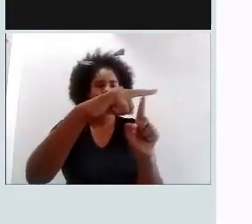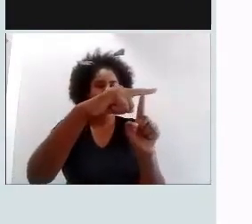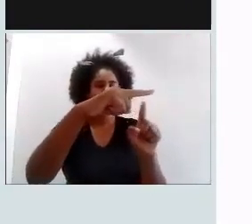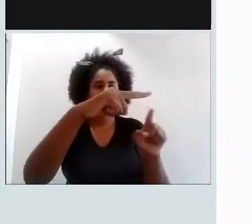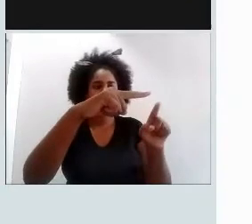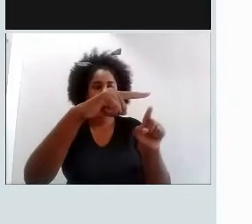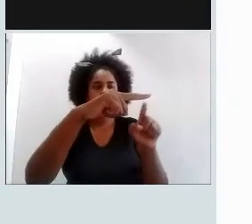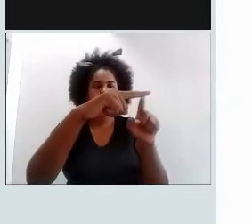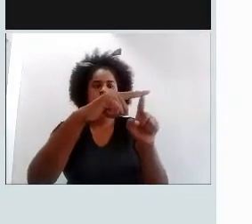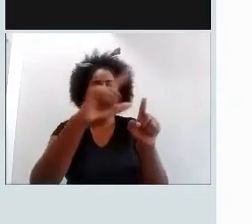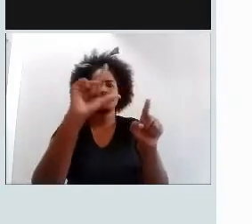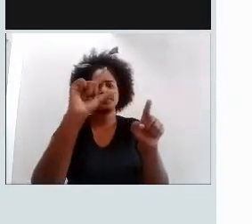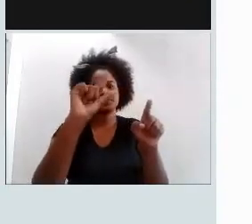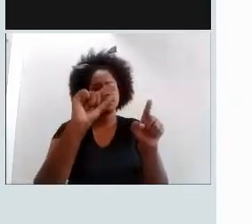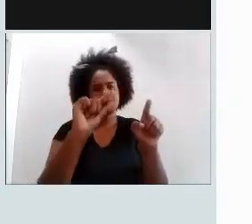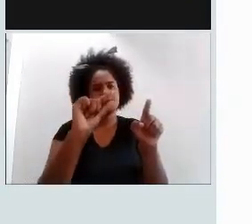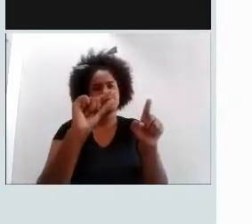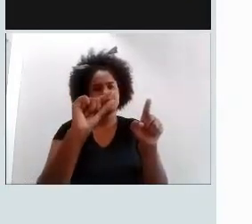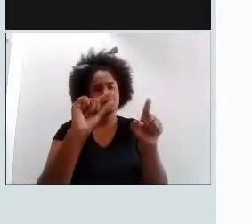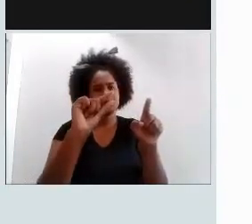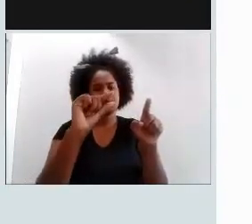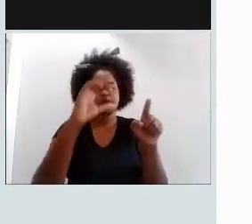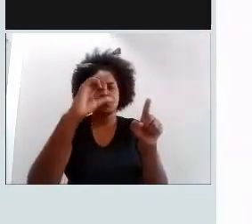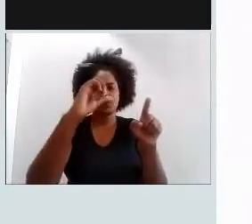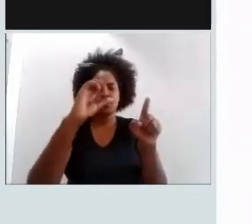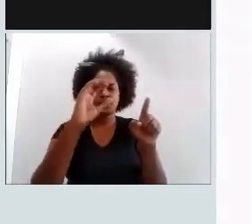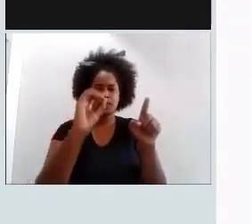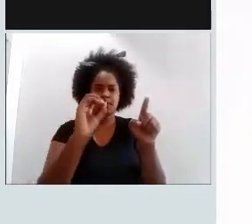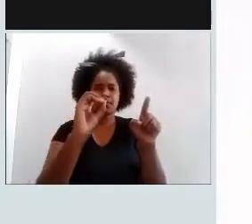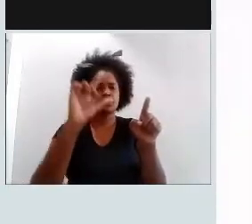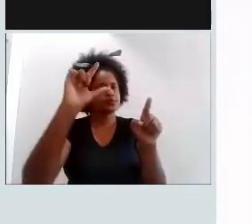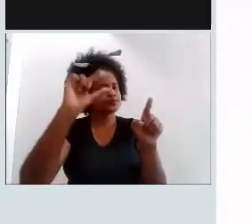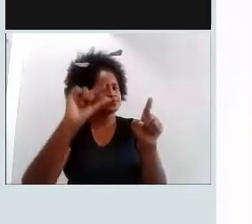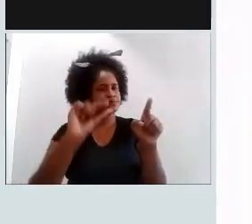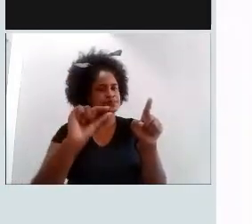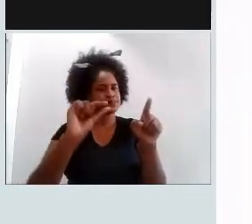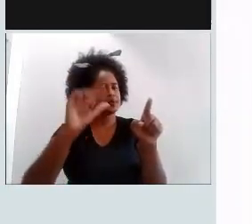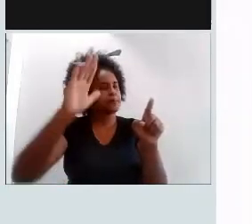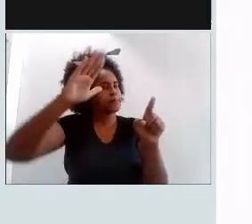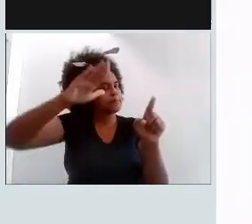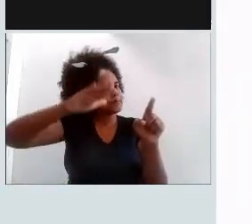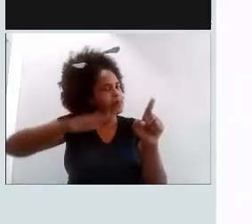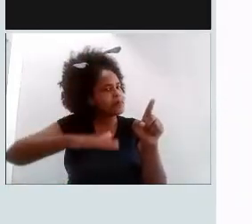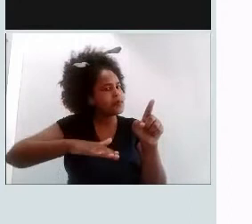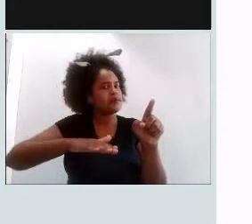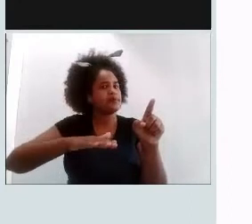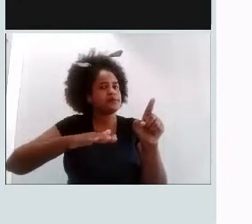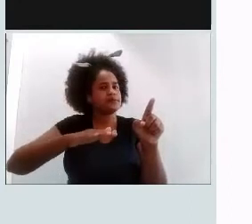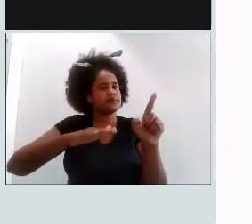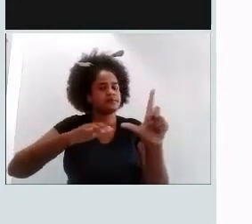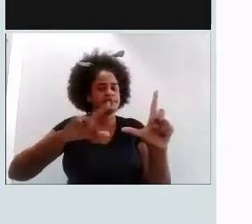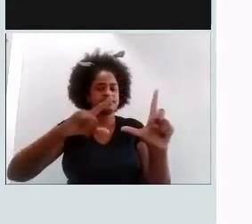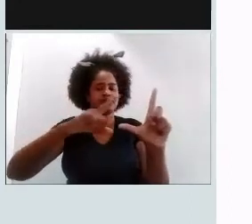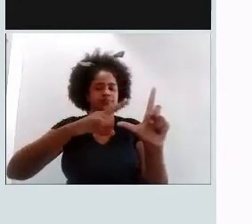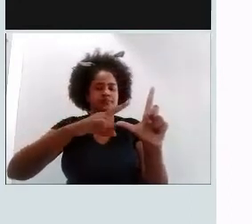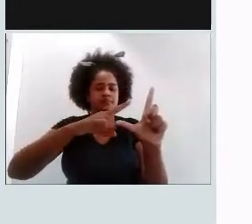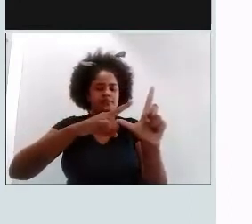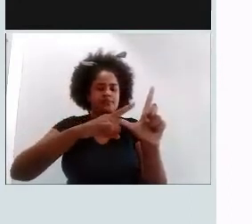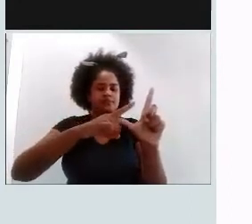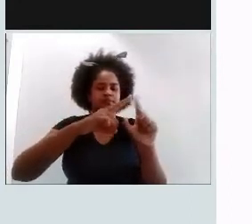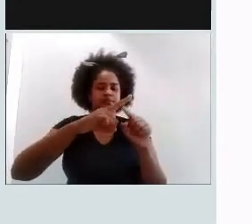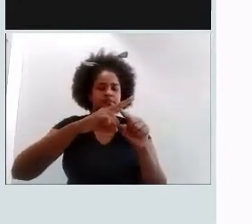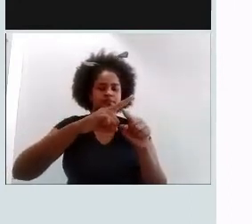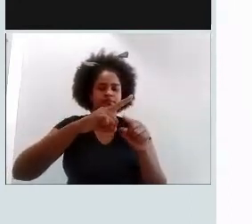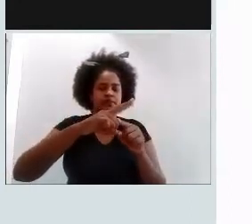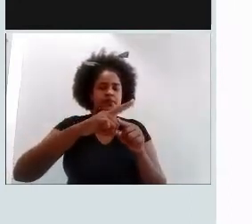são menores que 90, no caso, né, para completar. Porque se um triângulo ele tem 180 graus no